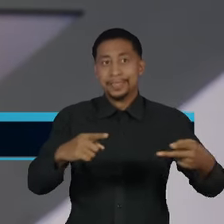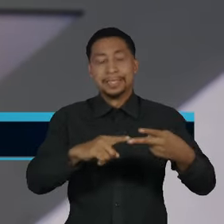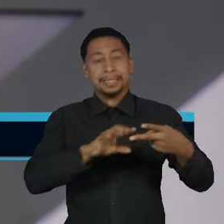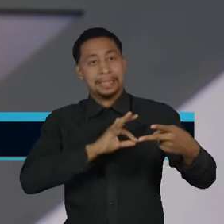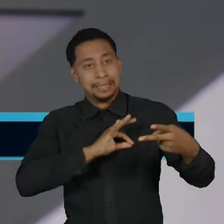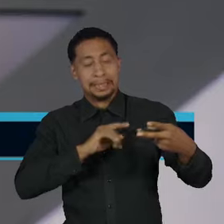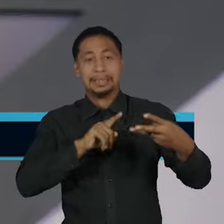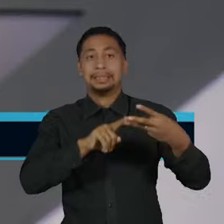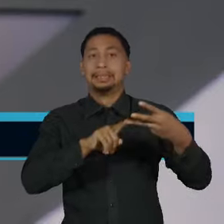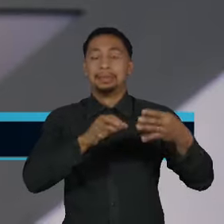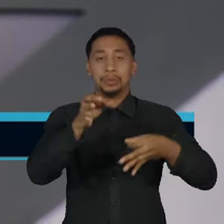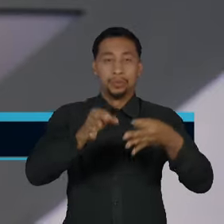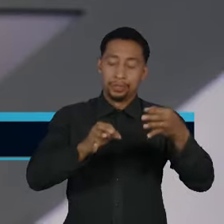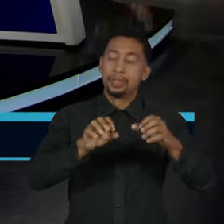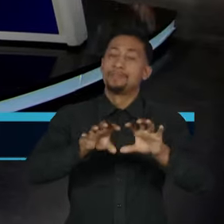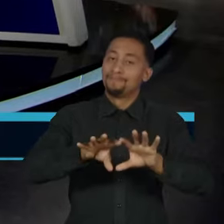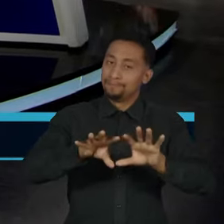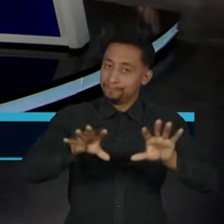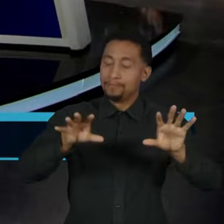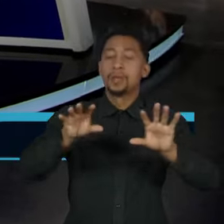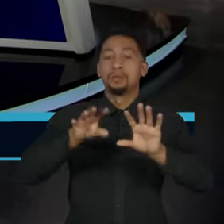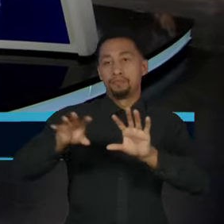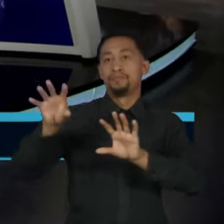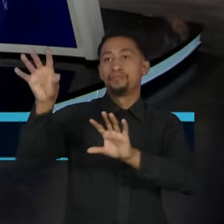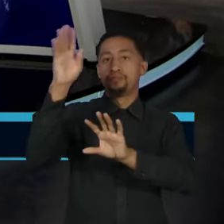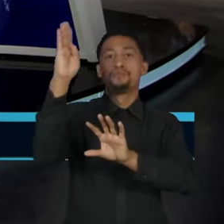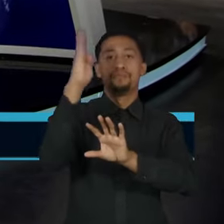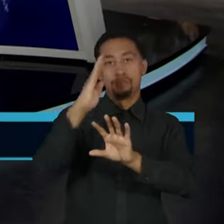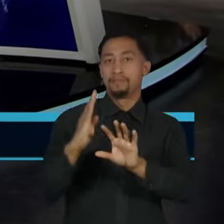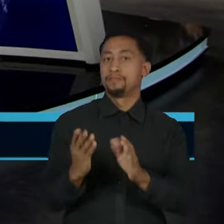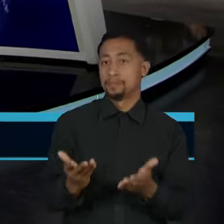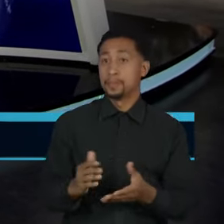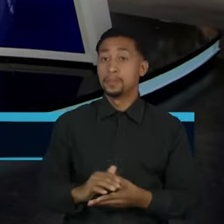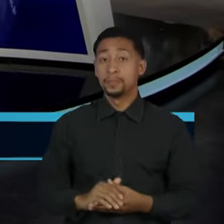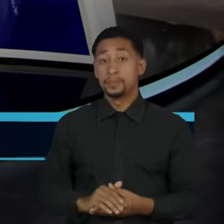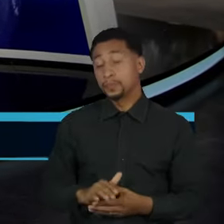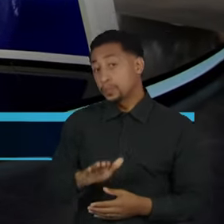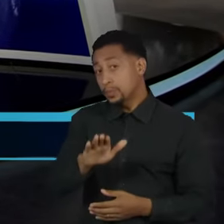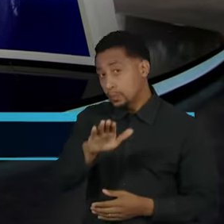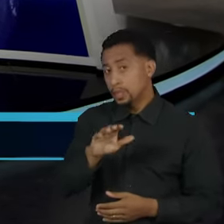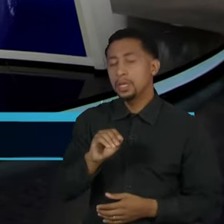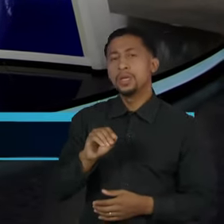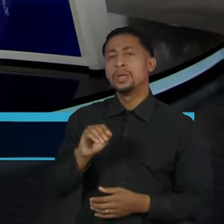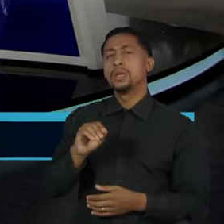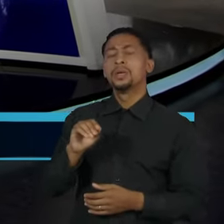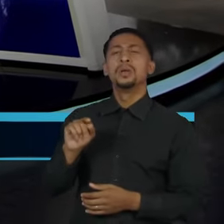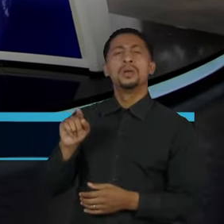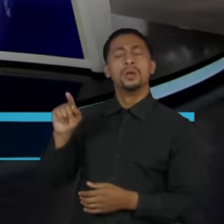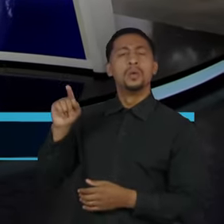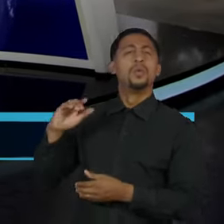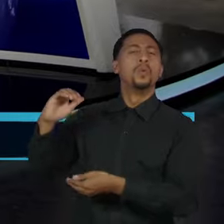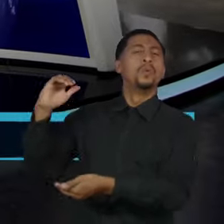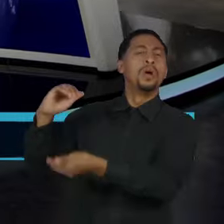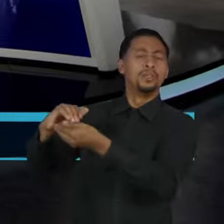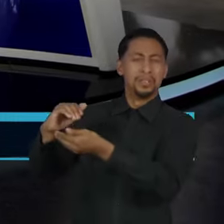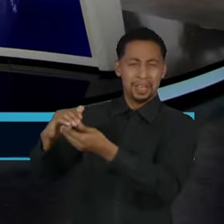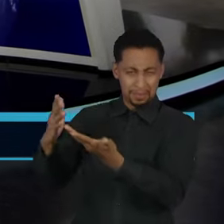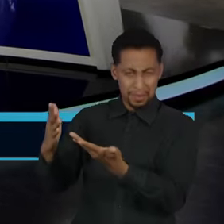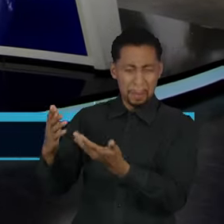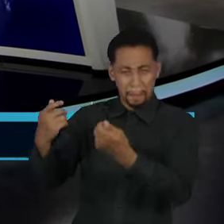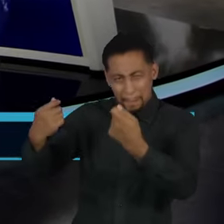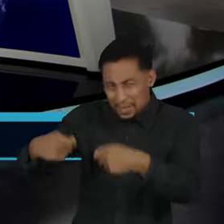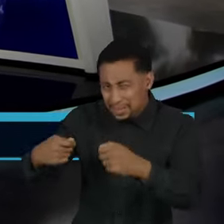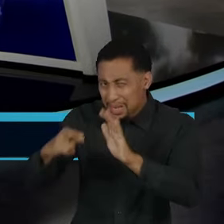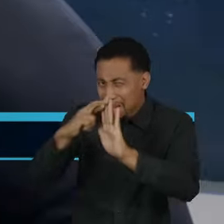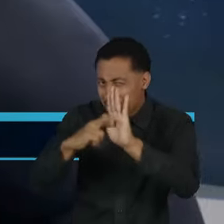nível federal também. João, faz sentido o STF voltar a debater o alcance do foro privilegiado e